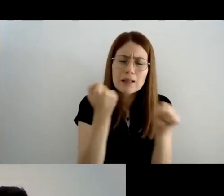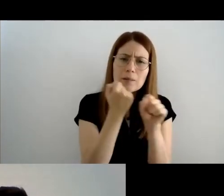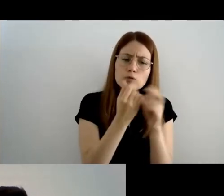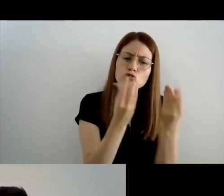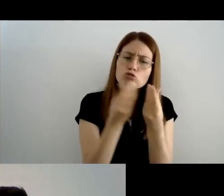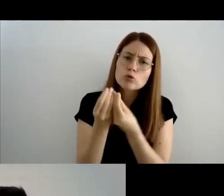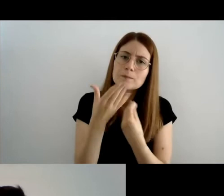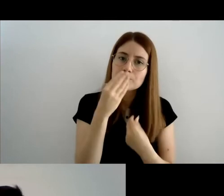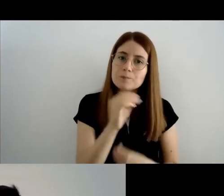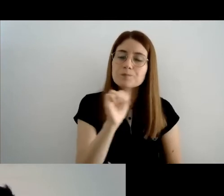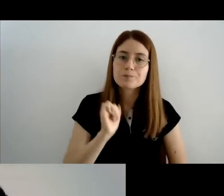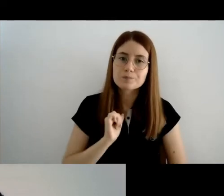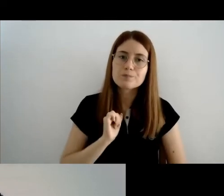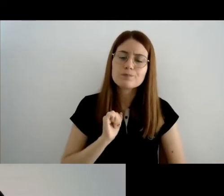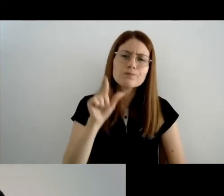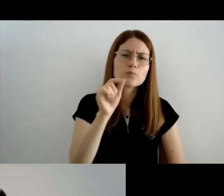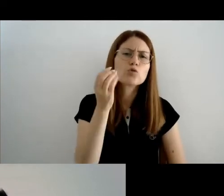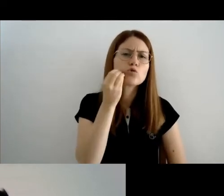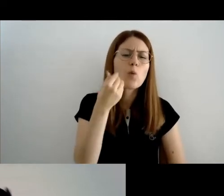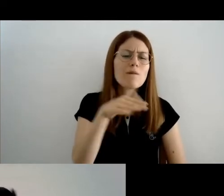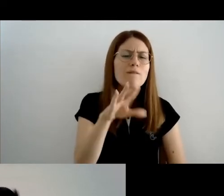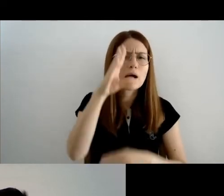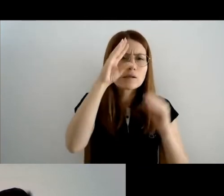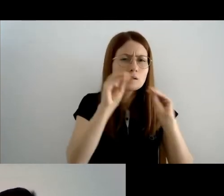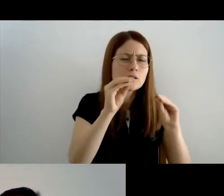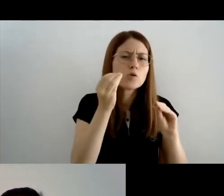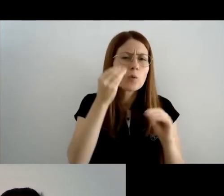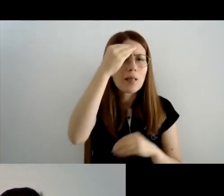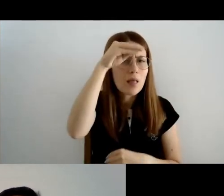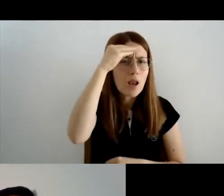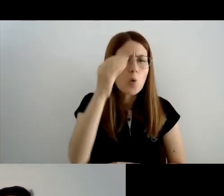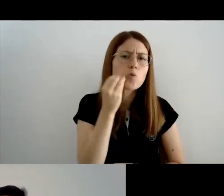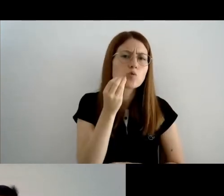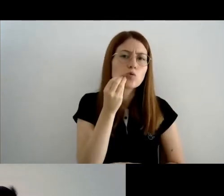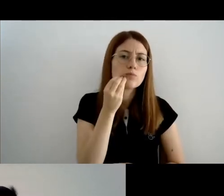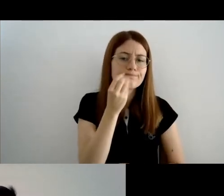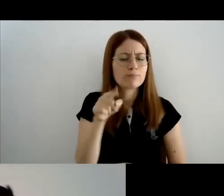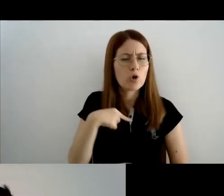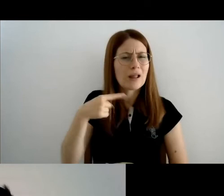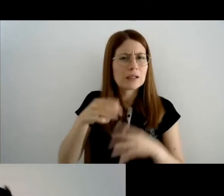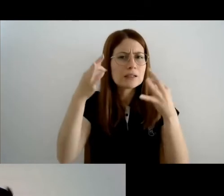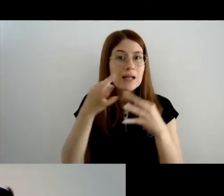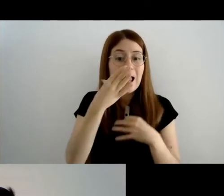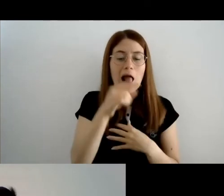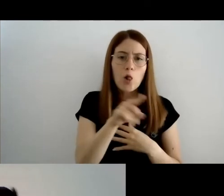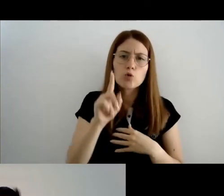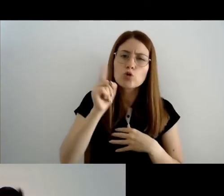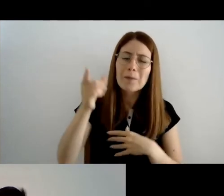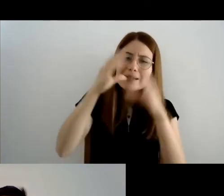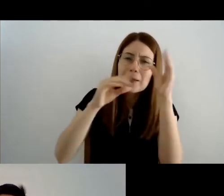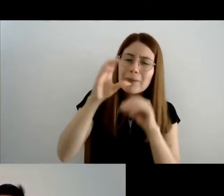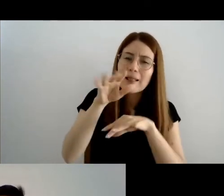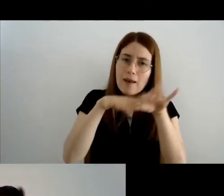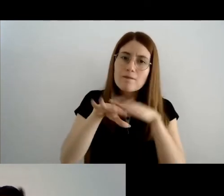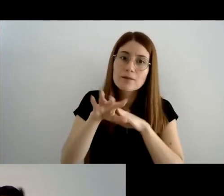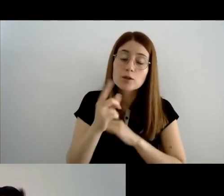alunos, como é que as vamos treinar. Uma coisa nós temos a certeza, cada vez mais os alunos aprendem fazendo. Então nós temos que